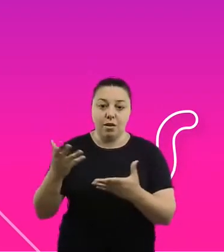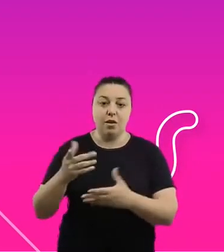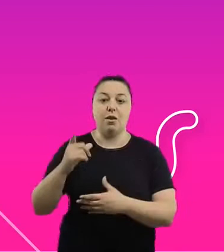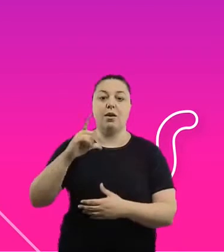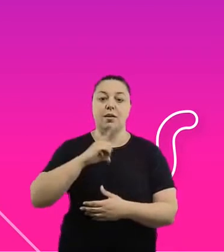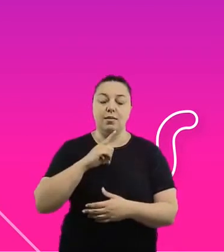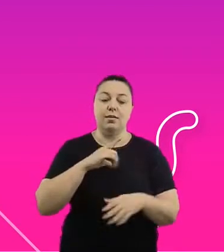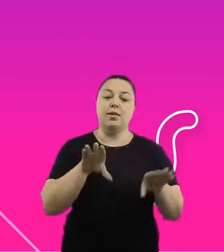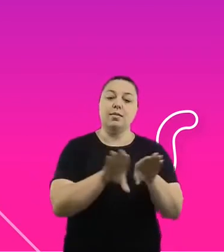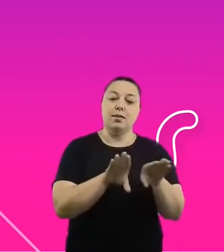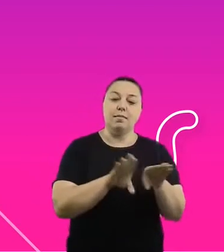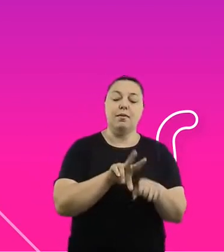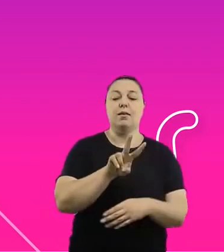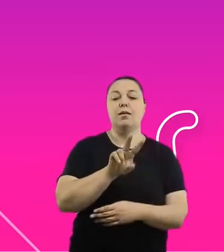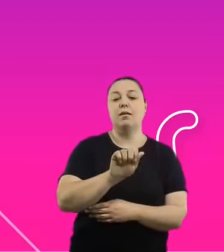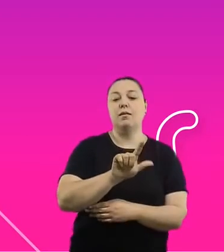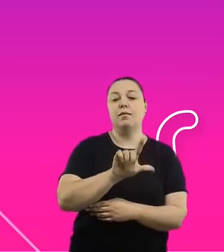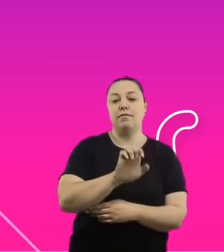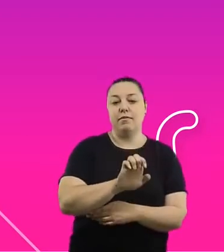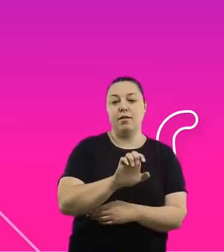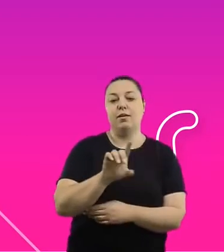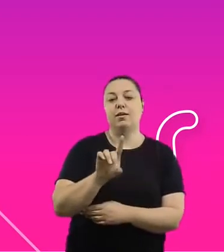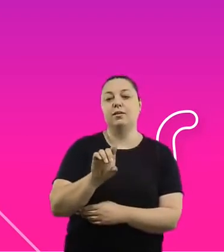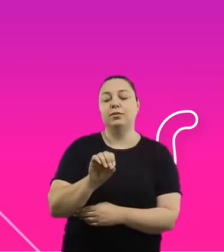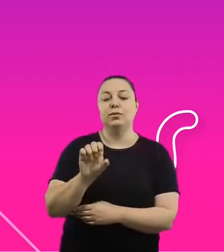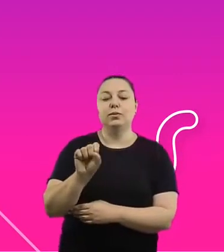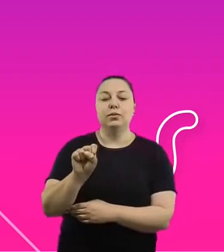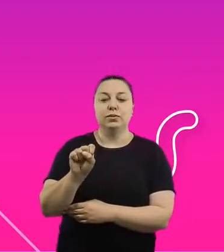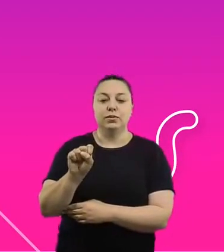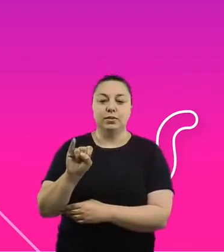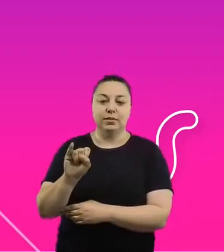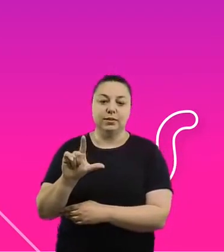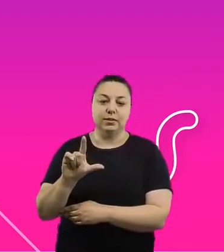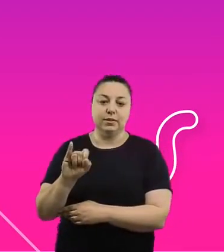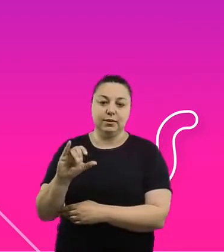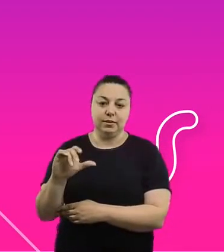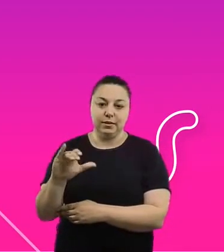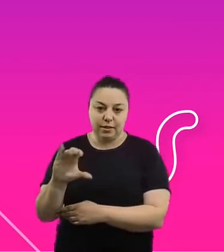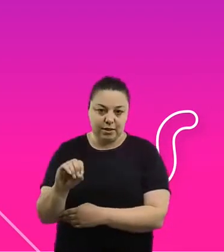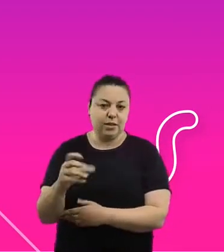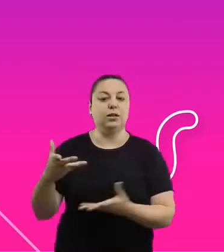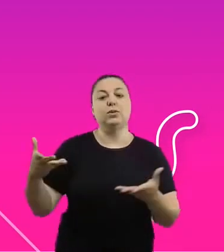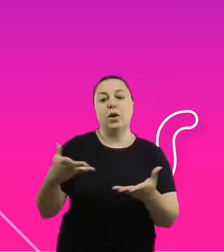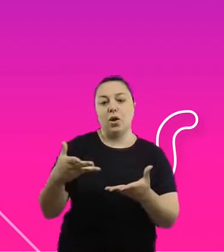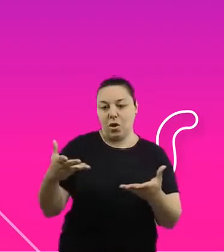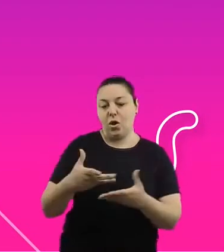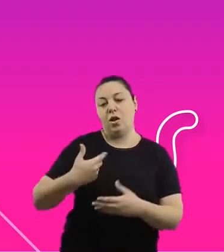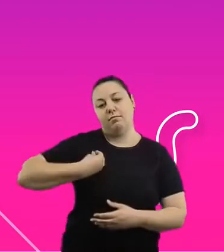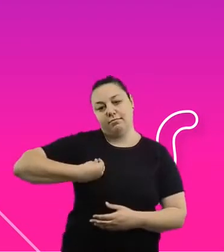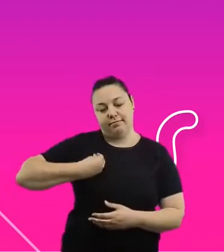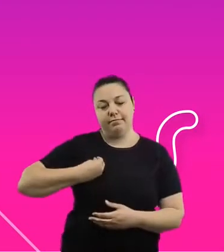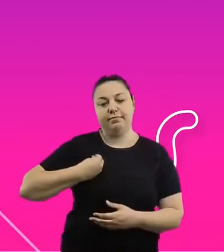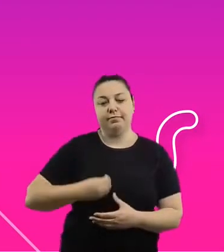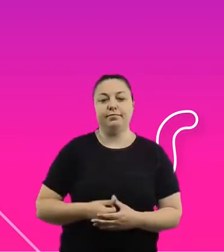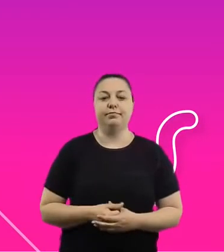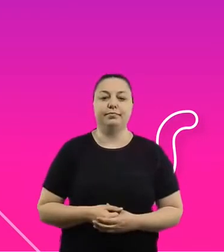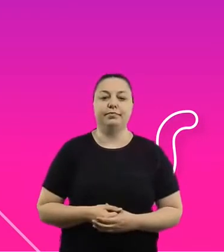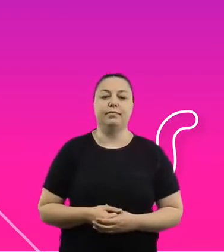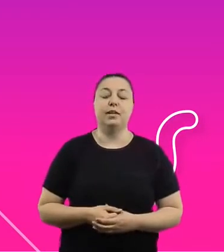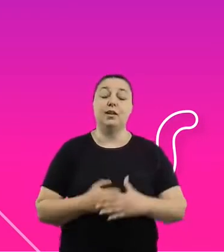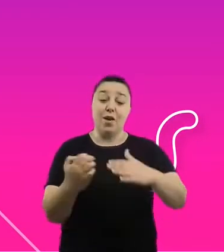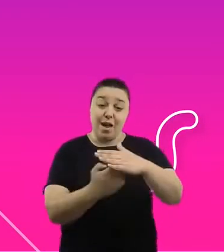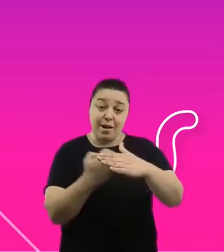Silício, onde eu estou agora, né? Então, a empresa já que tem um histórico de exportar